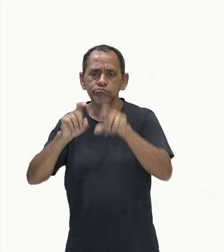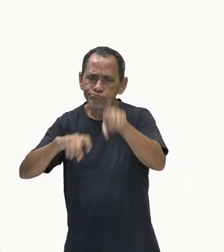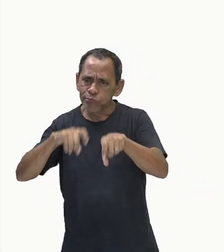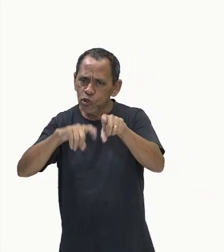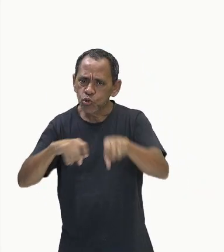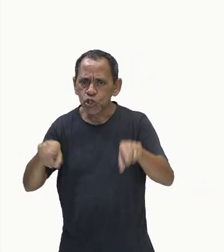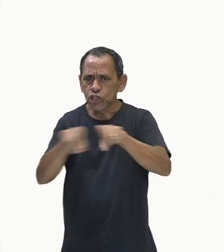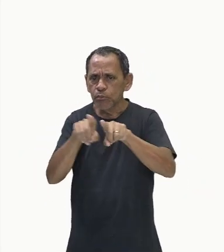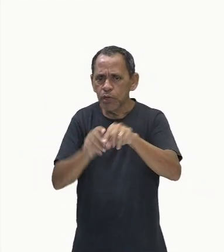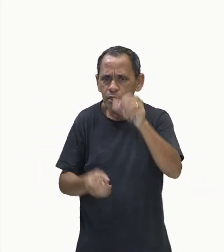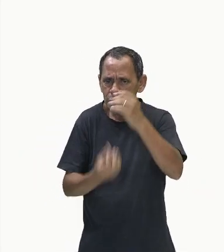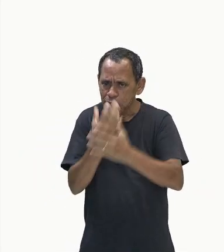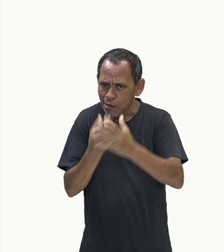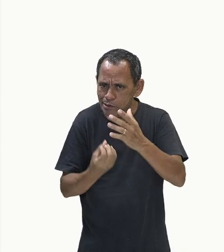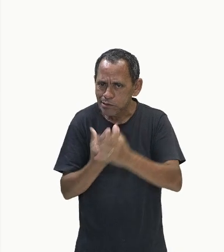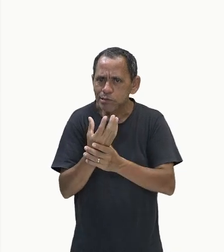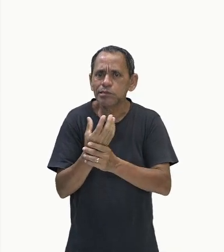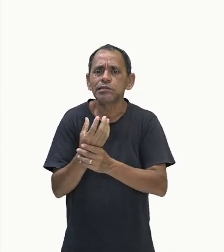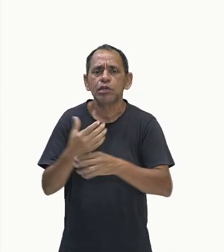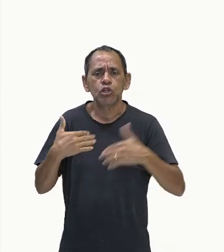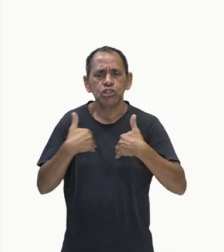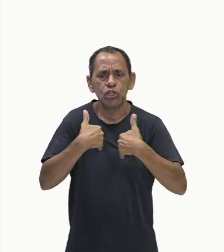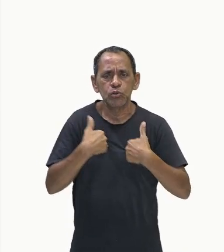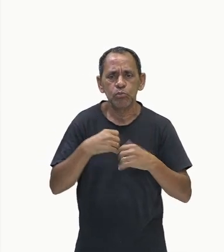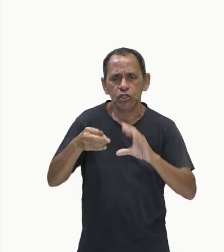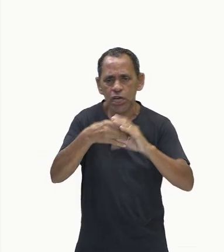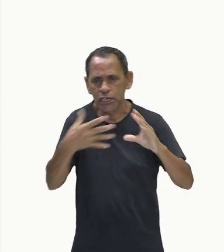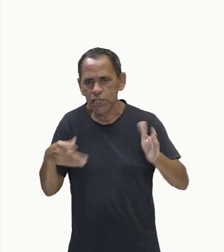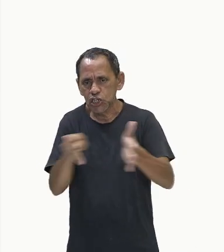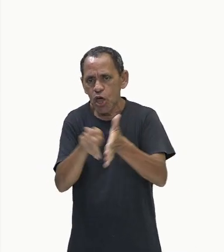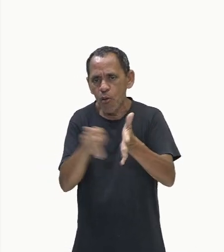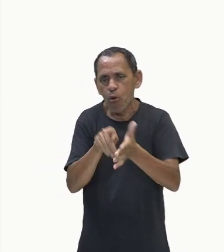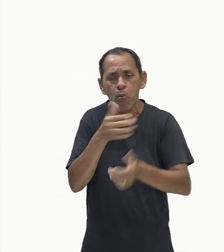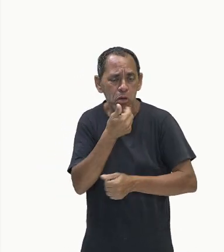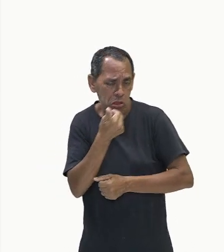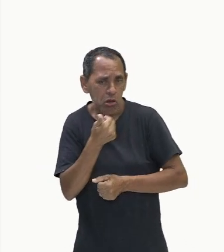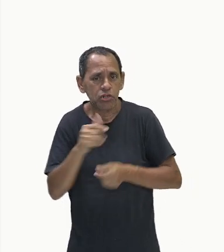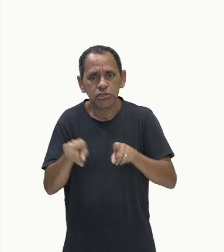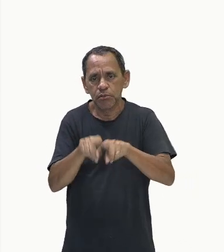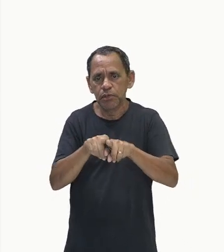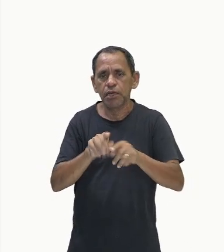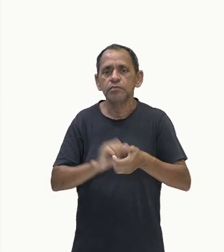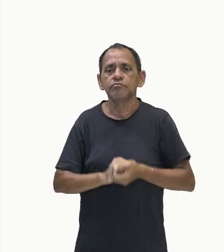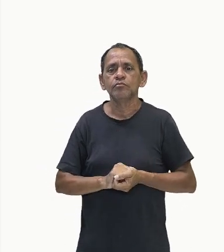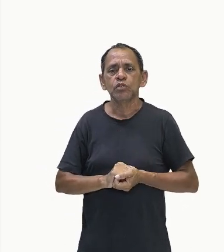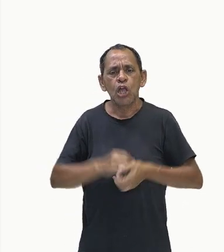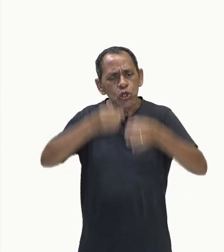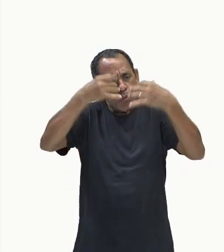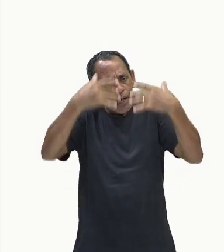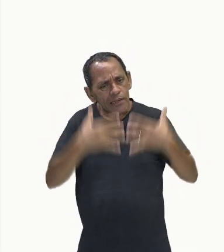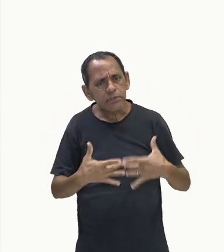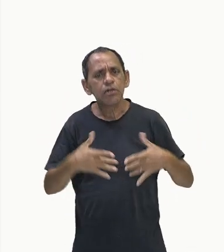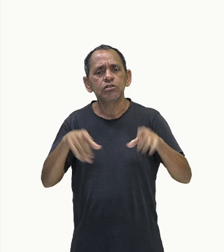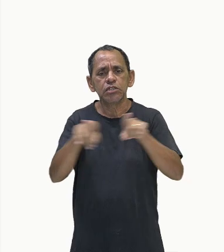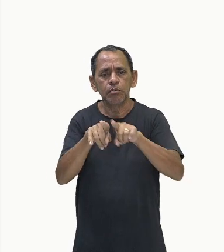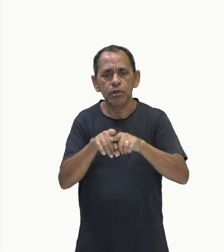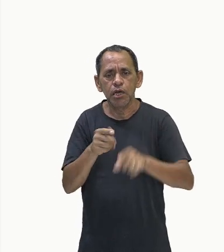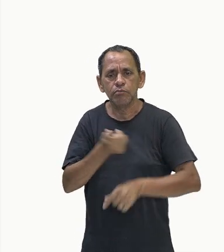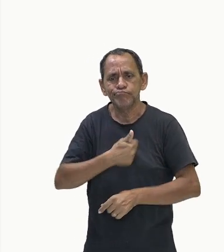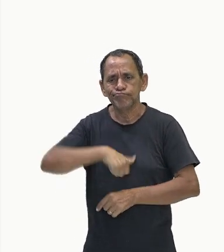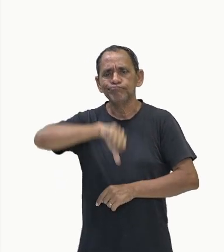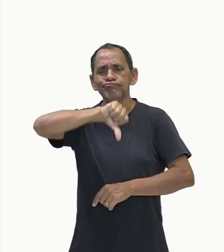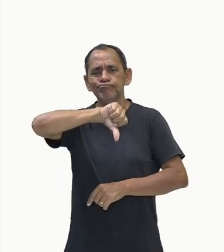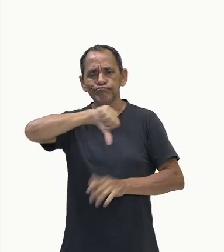a criação de animais, né, com características melhores, esclarecimento de crimes,